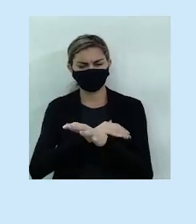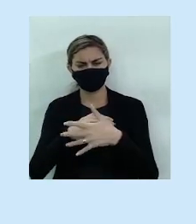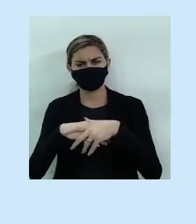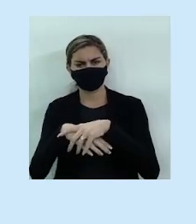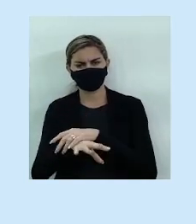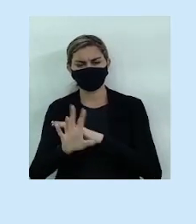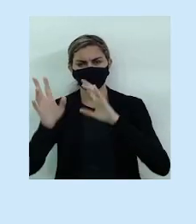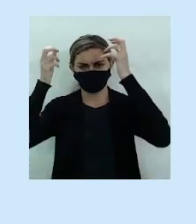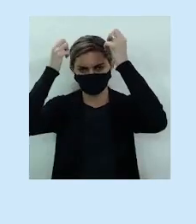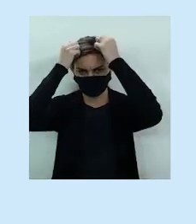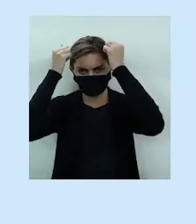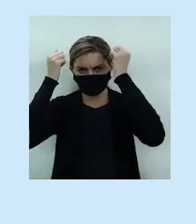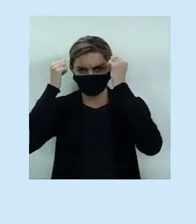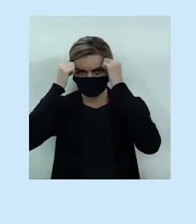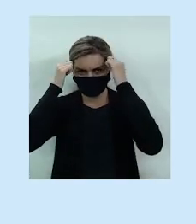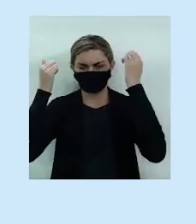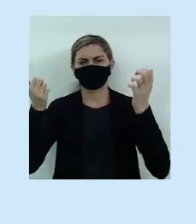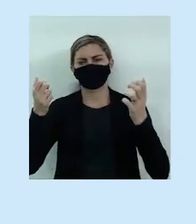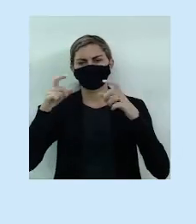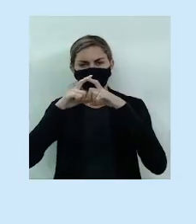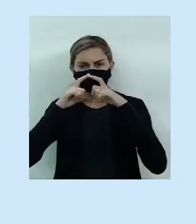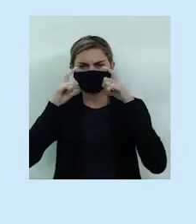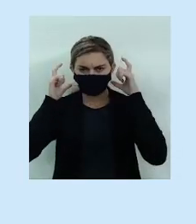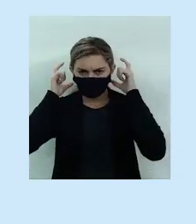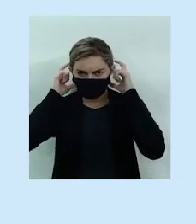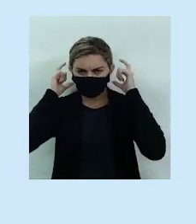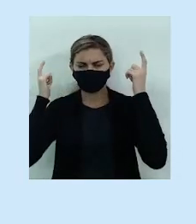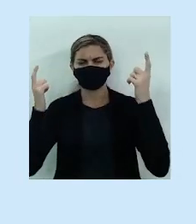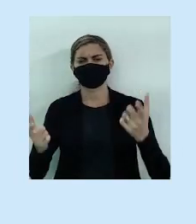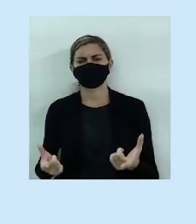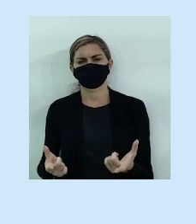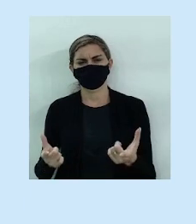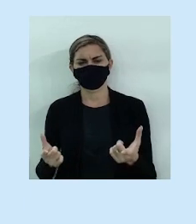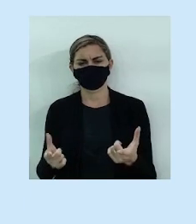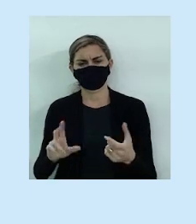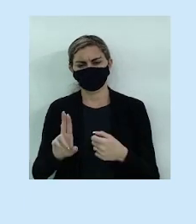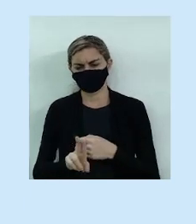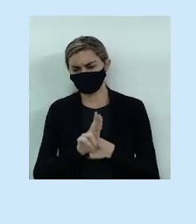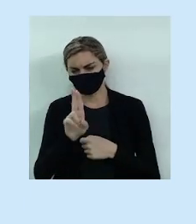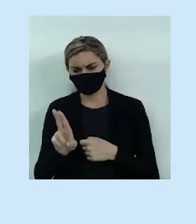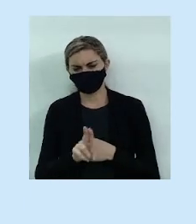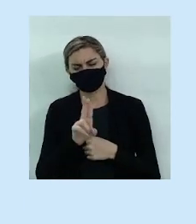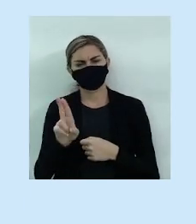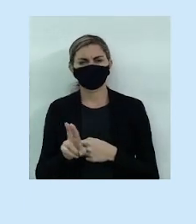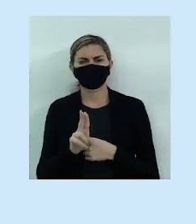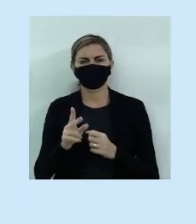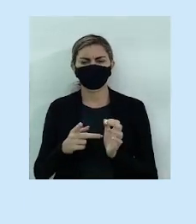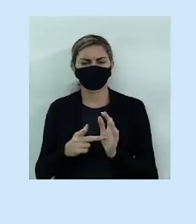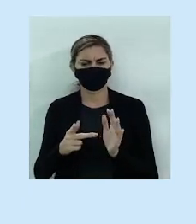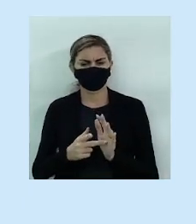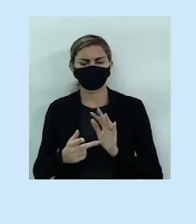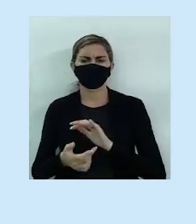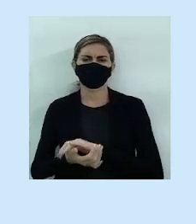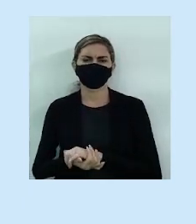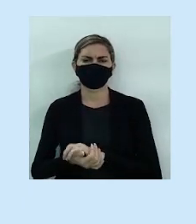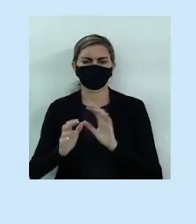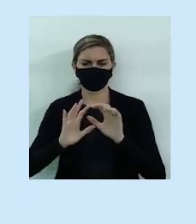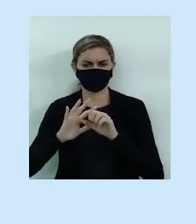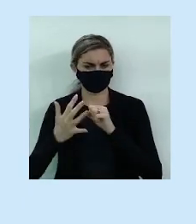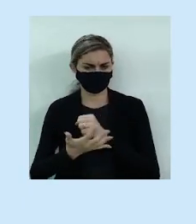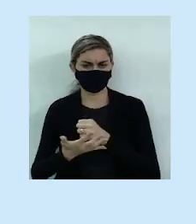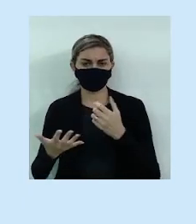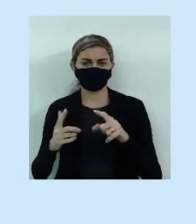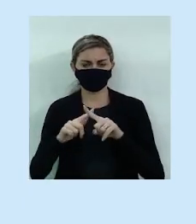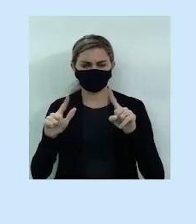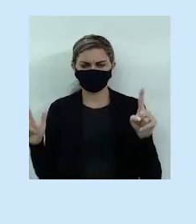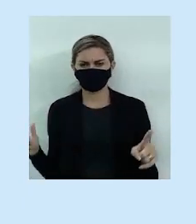a touquinha no cabelo, a máscara. Já estamos bem acostumados a utilizar a máscara, na verdade, nesse momento de pandemia,